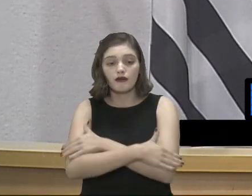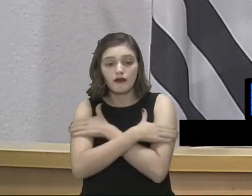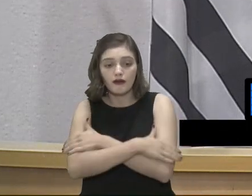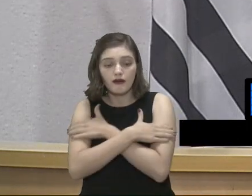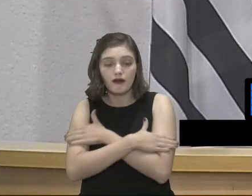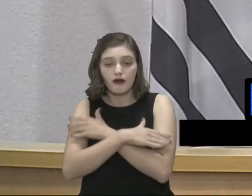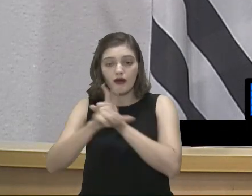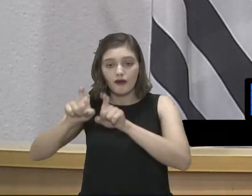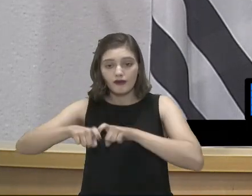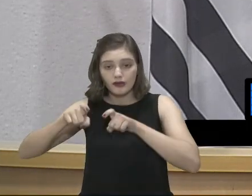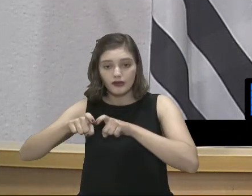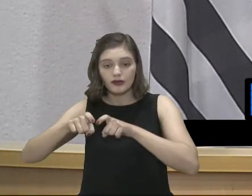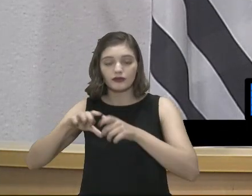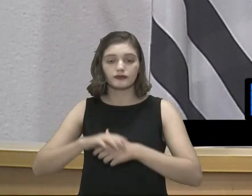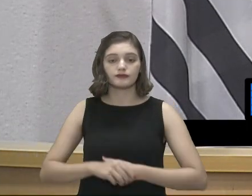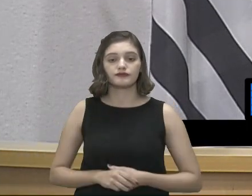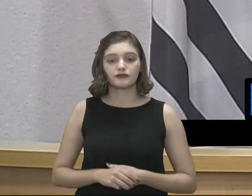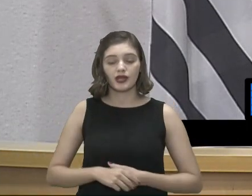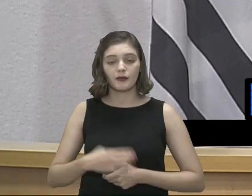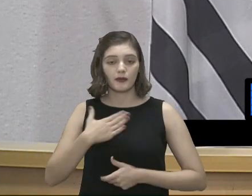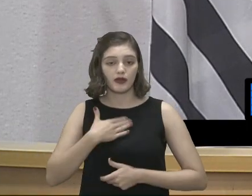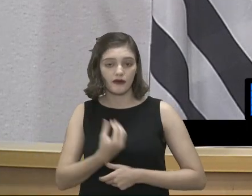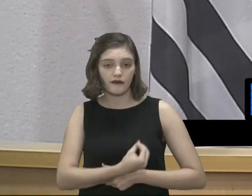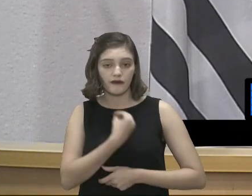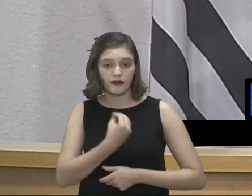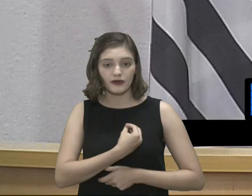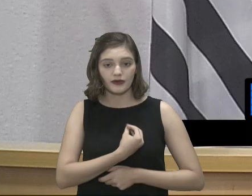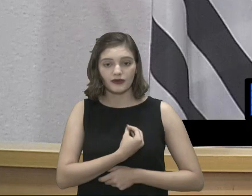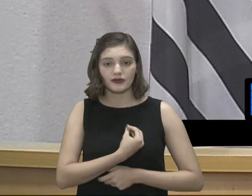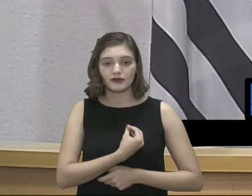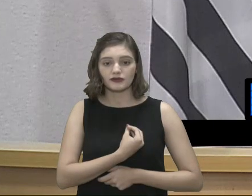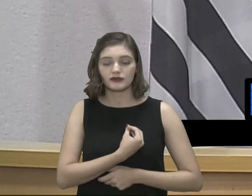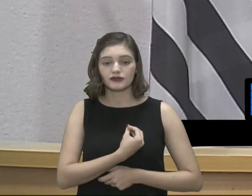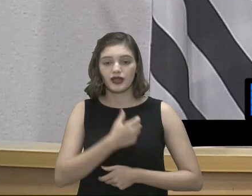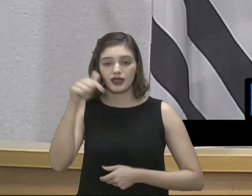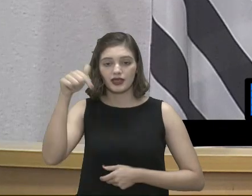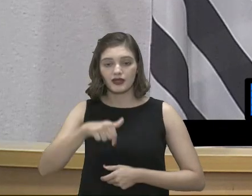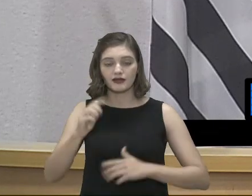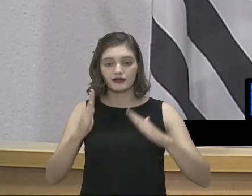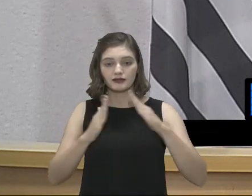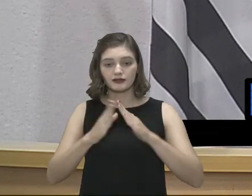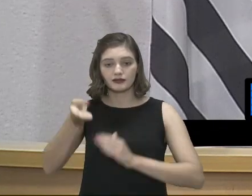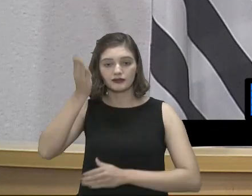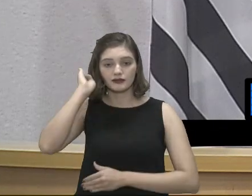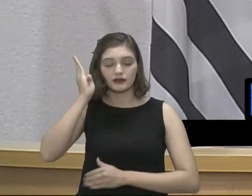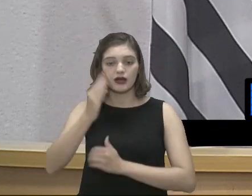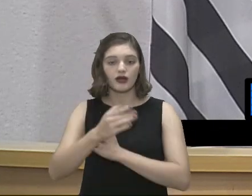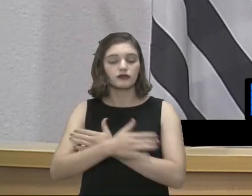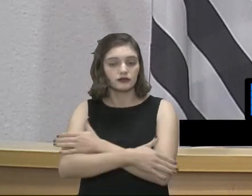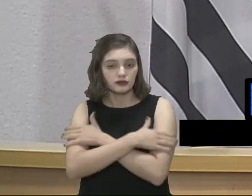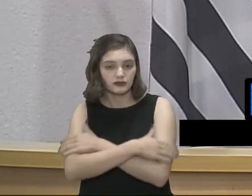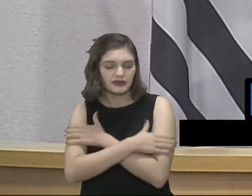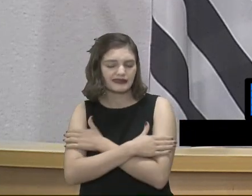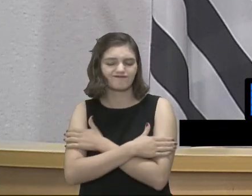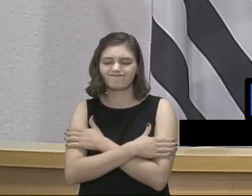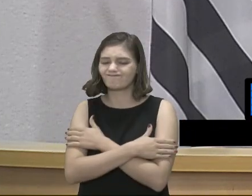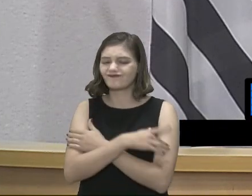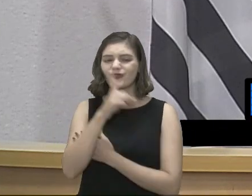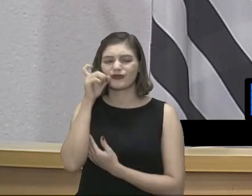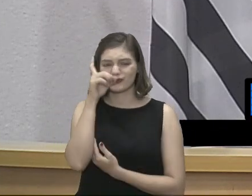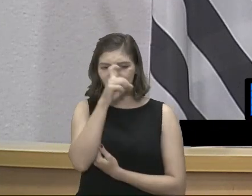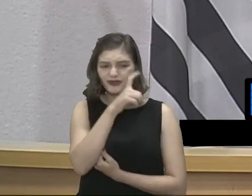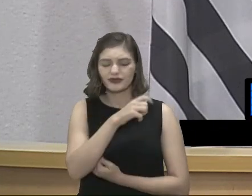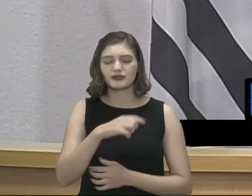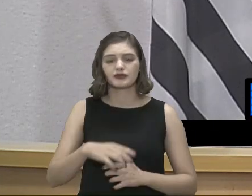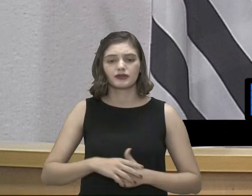interior, e a minha vivência nesta cidade de Campos não foi fácil em